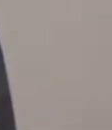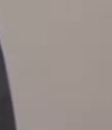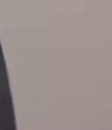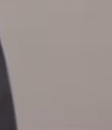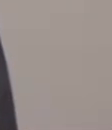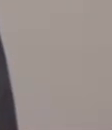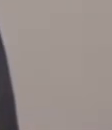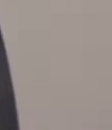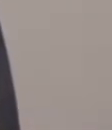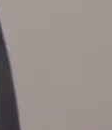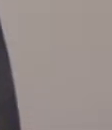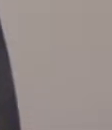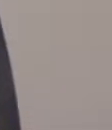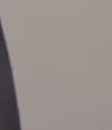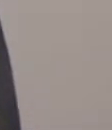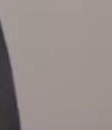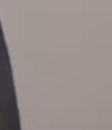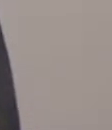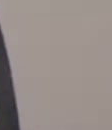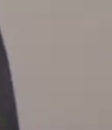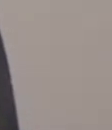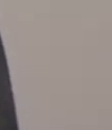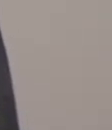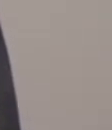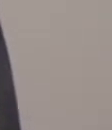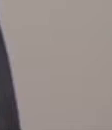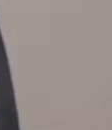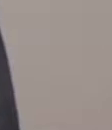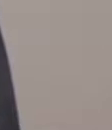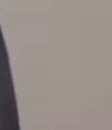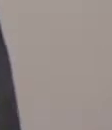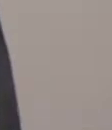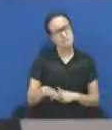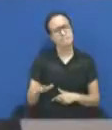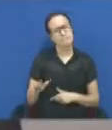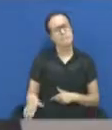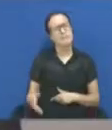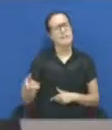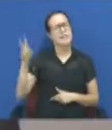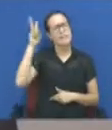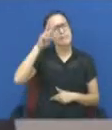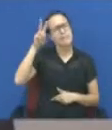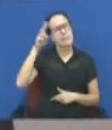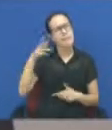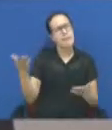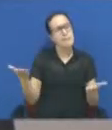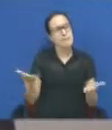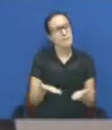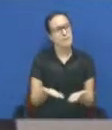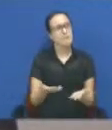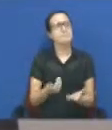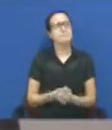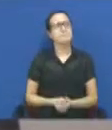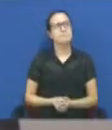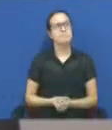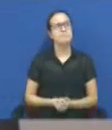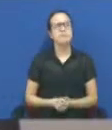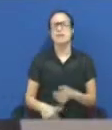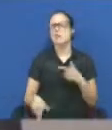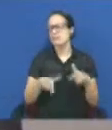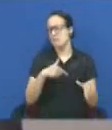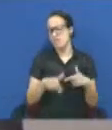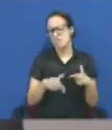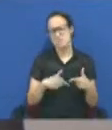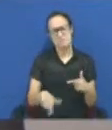né? Eu trabalhei enquanto criança e tenho as marcas até hoje. trabalhava em engarrafamento de álcool. Muitos